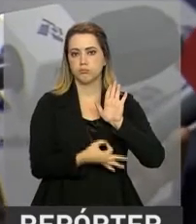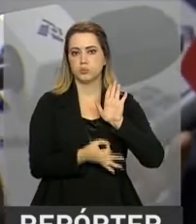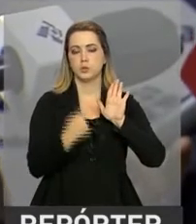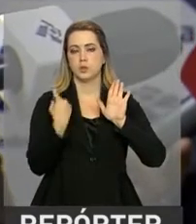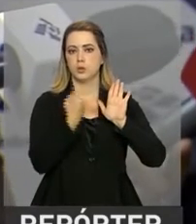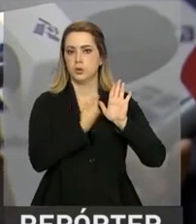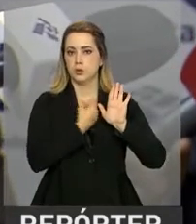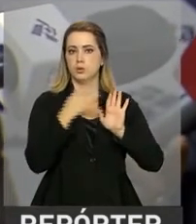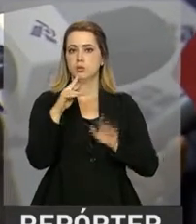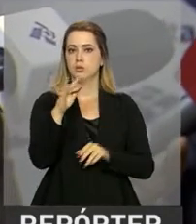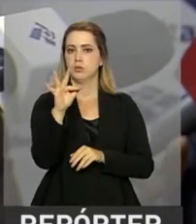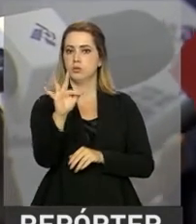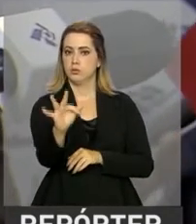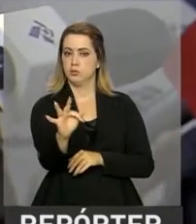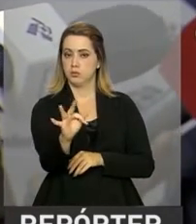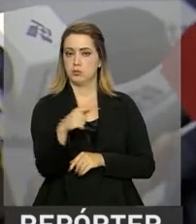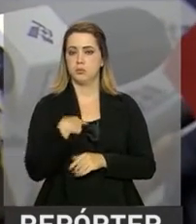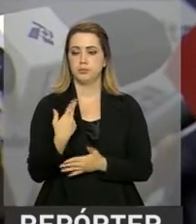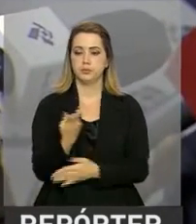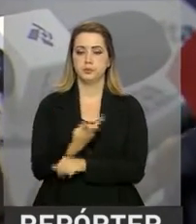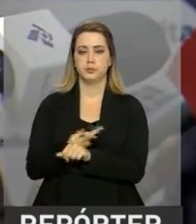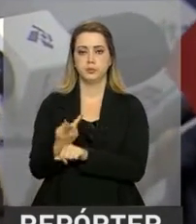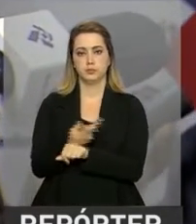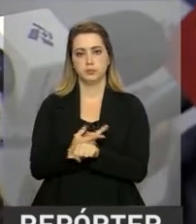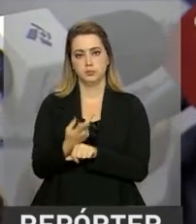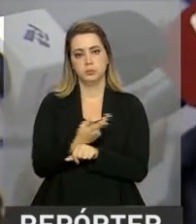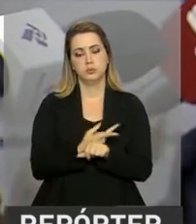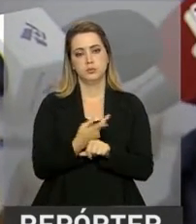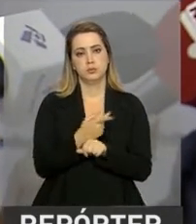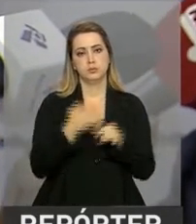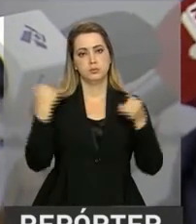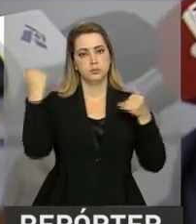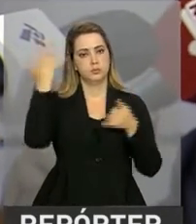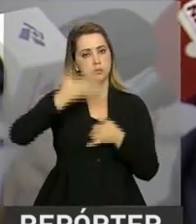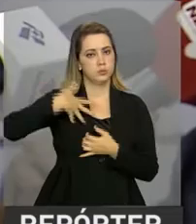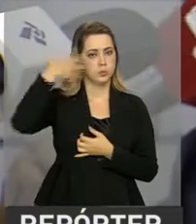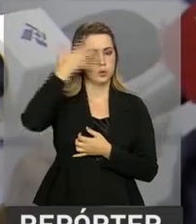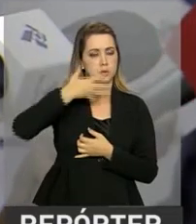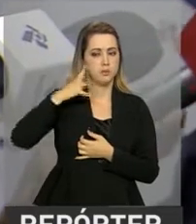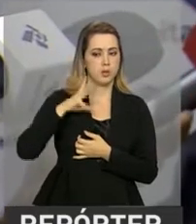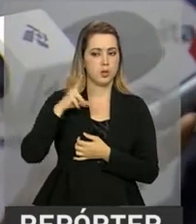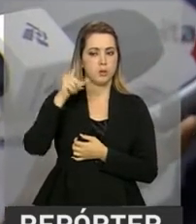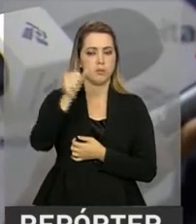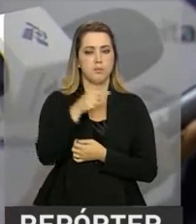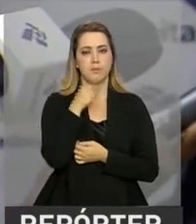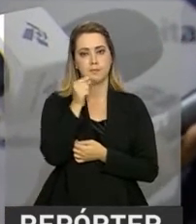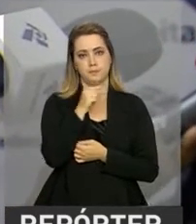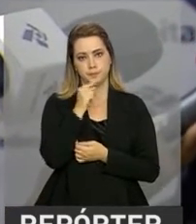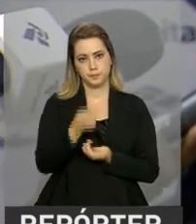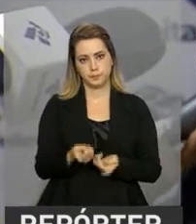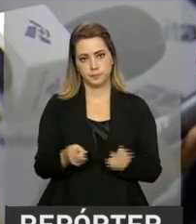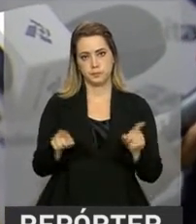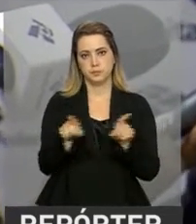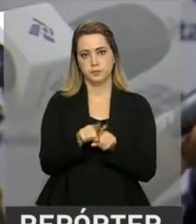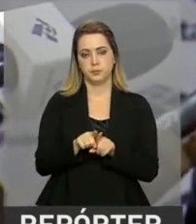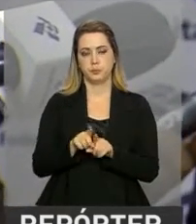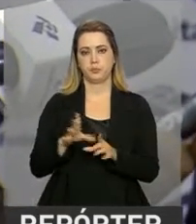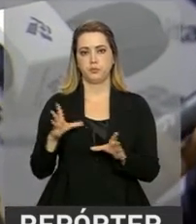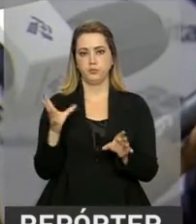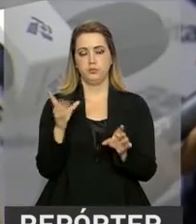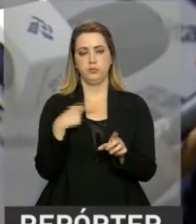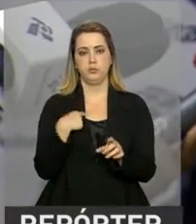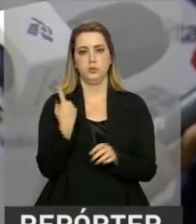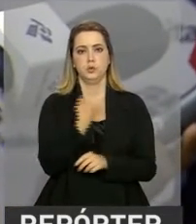receita federal a equipe da receita federal buscou é esclarecer todos os questionamentos além das zonas martin nós